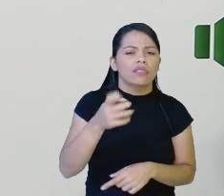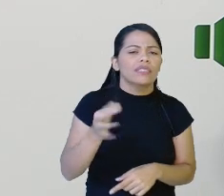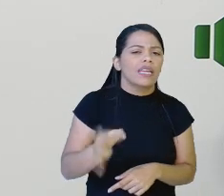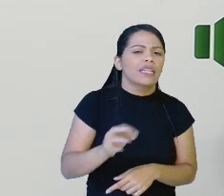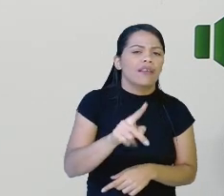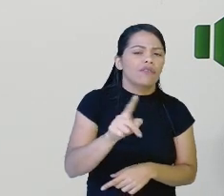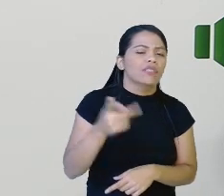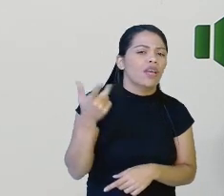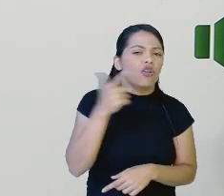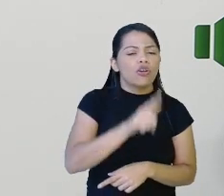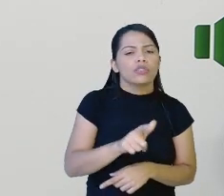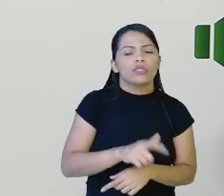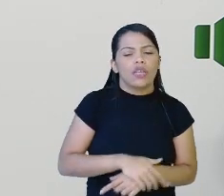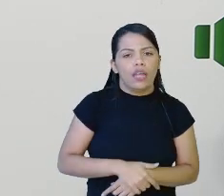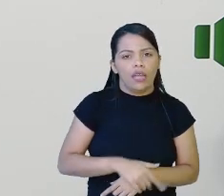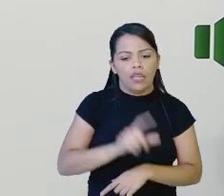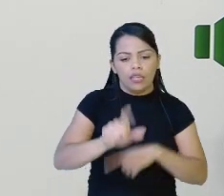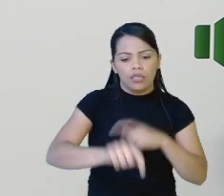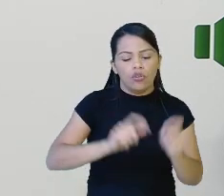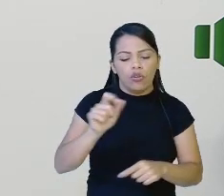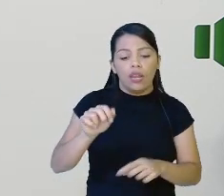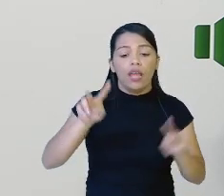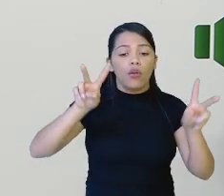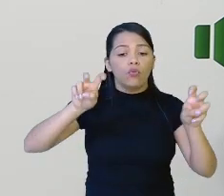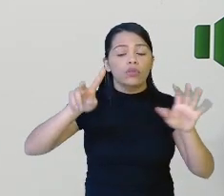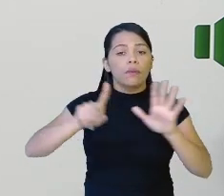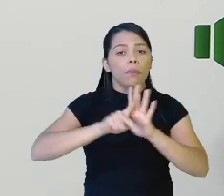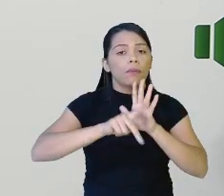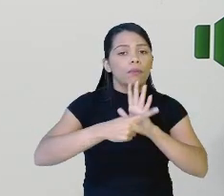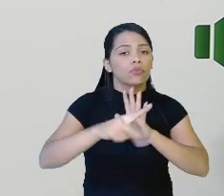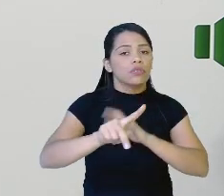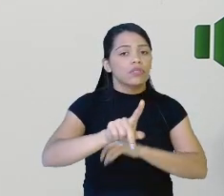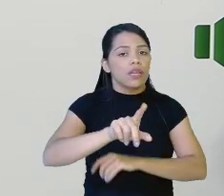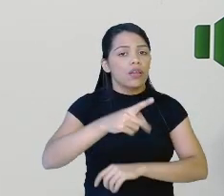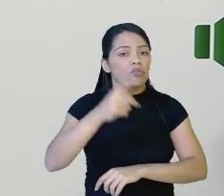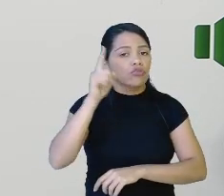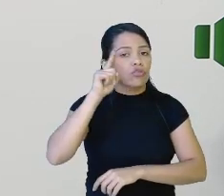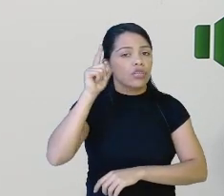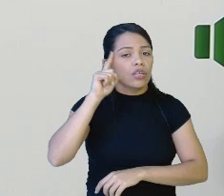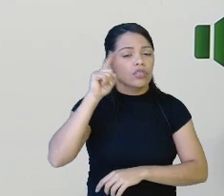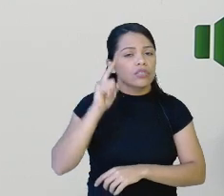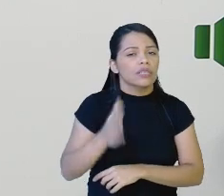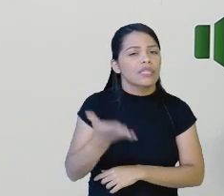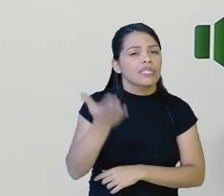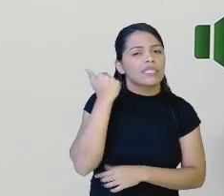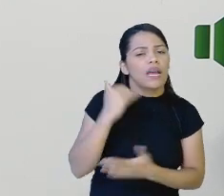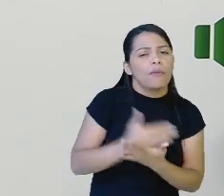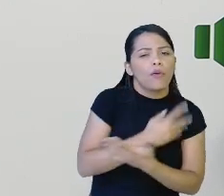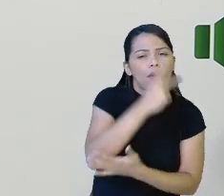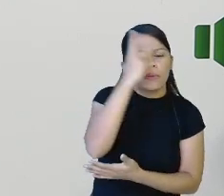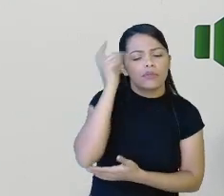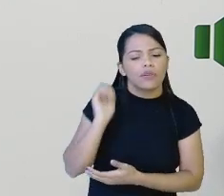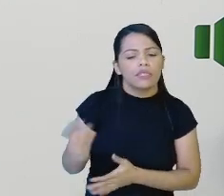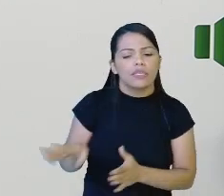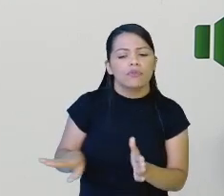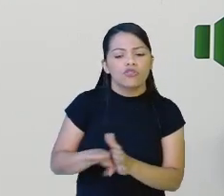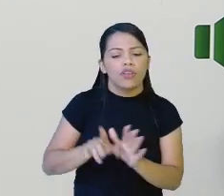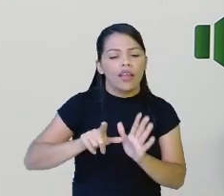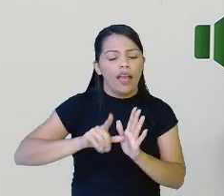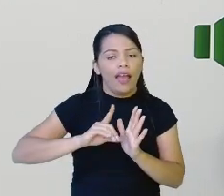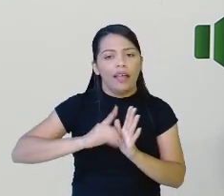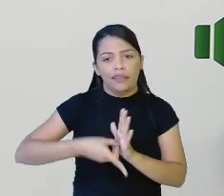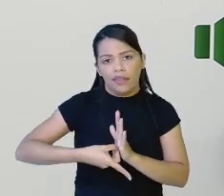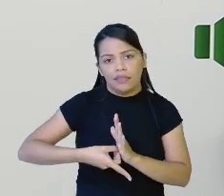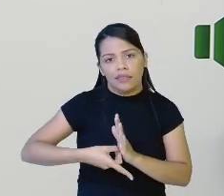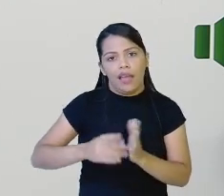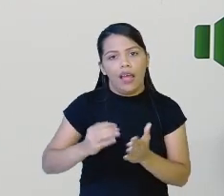consegue escolher um tema do seu dia a dia, quem sabe, alguém que sempre chega atrasado na escola, uma pessoa que às vezes perdeu o ônibus,